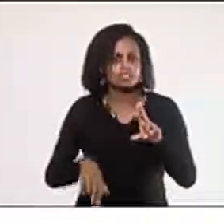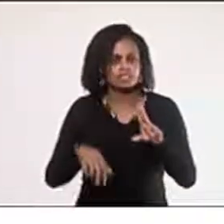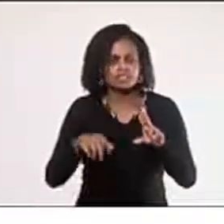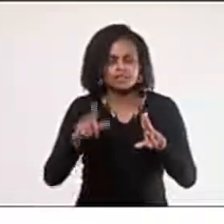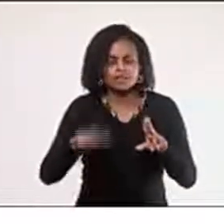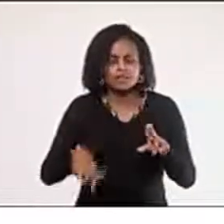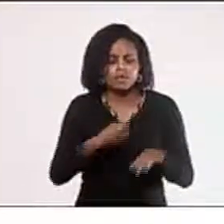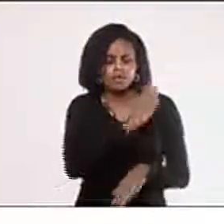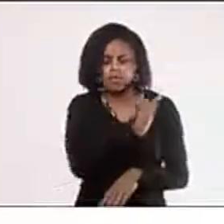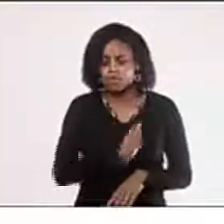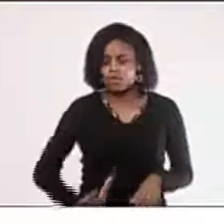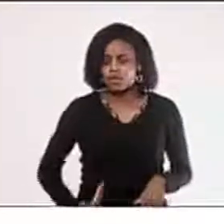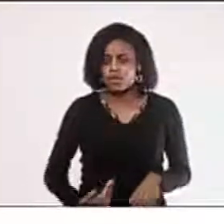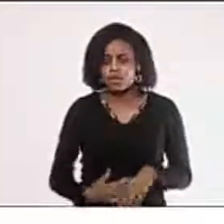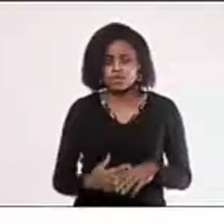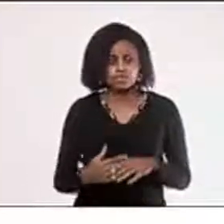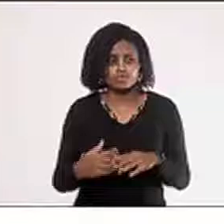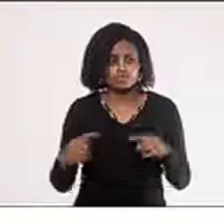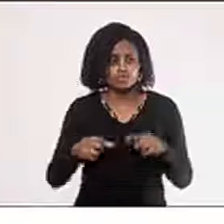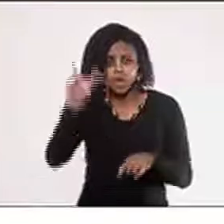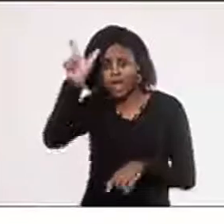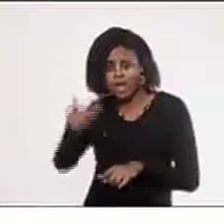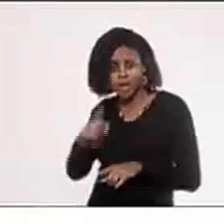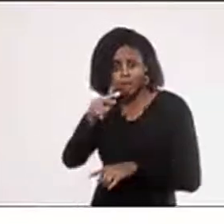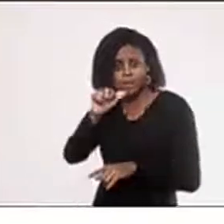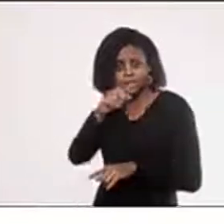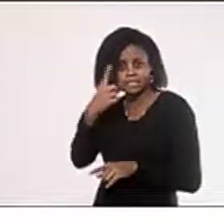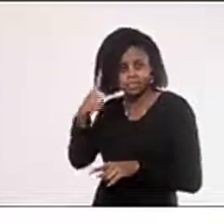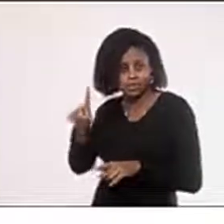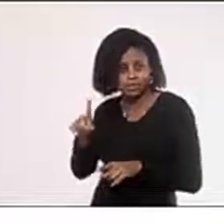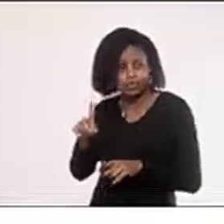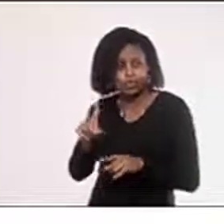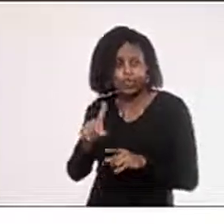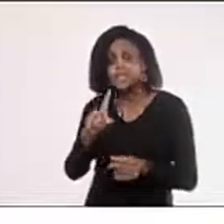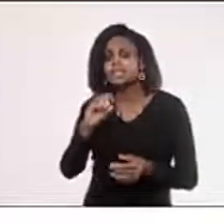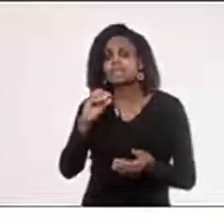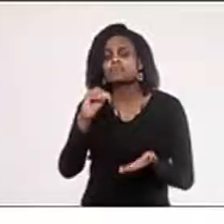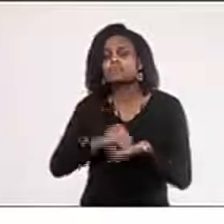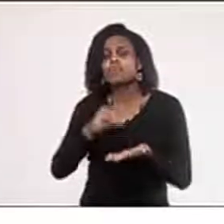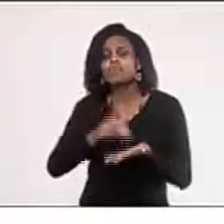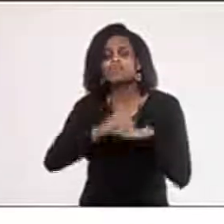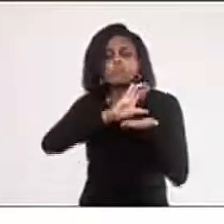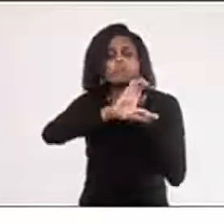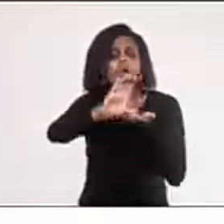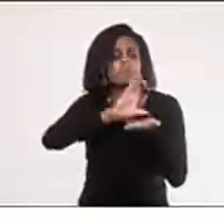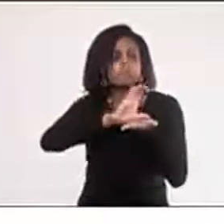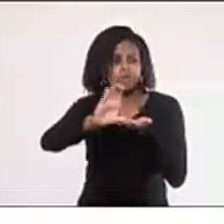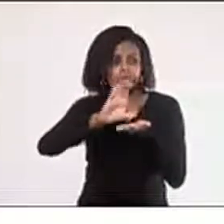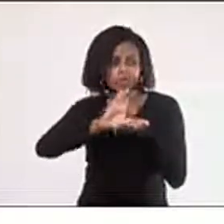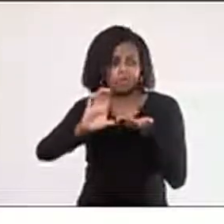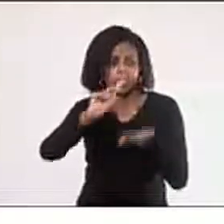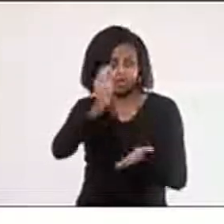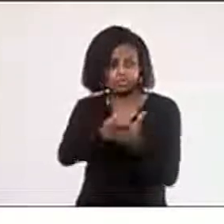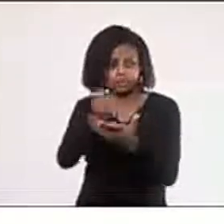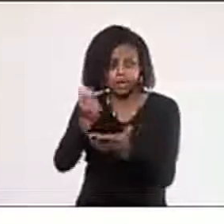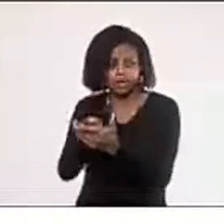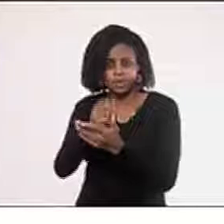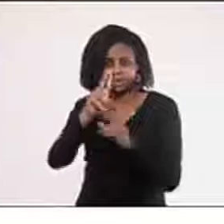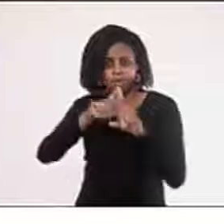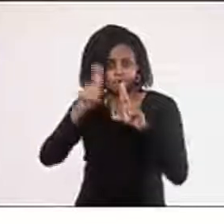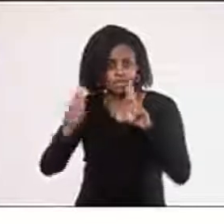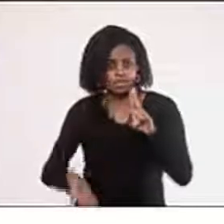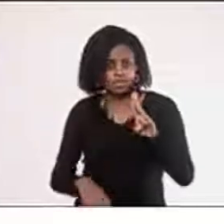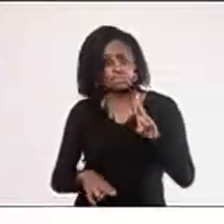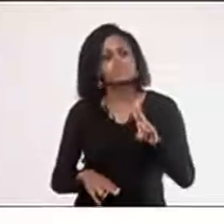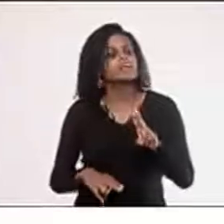o governo, na figura de Pezão, deixou de passar os repasses do pagamento da UERJ.